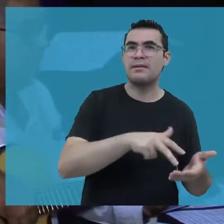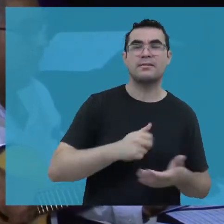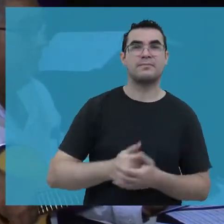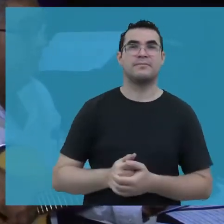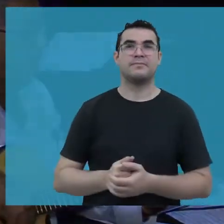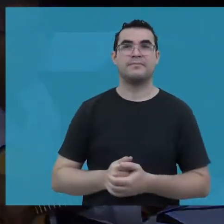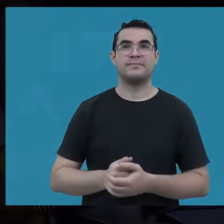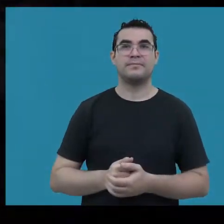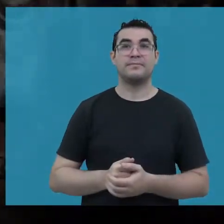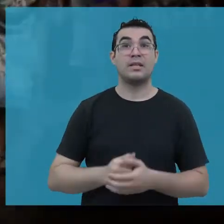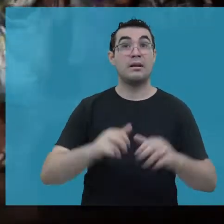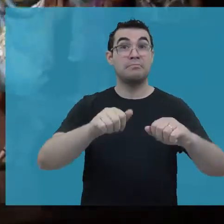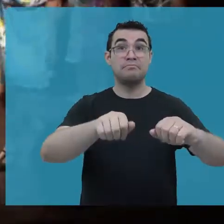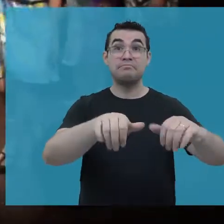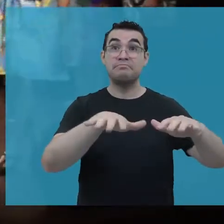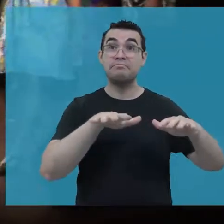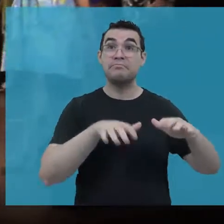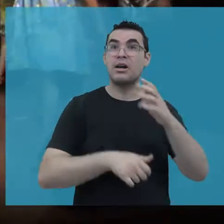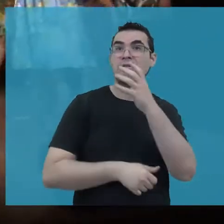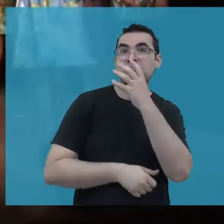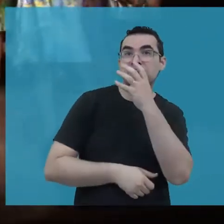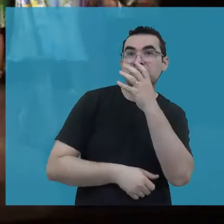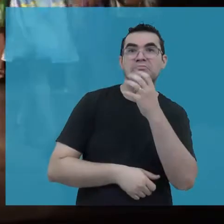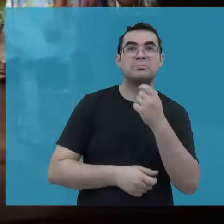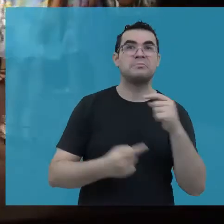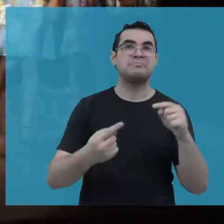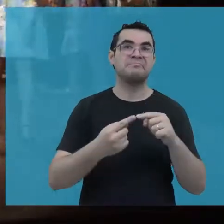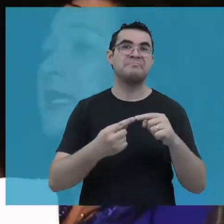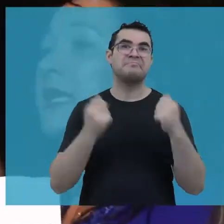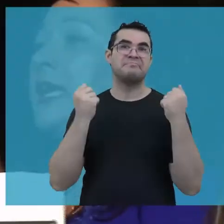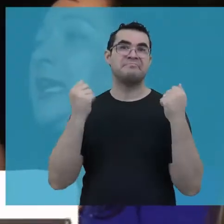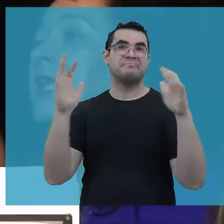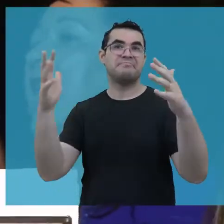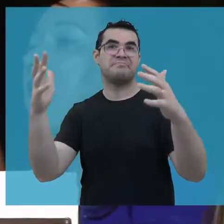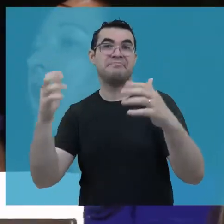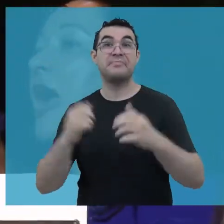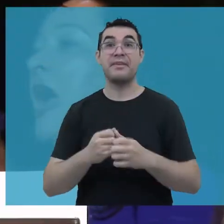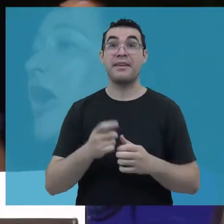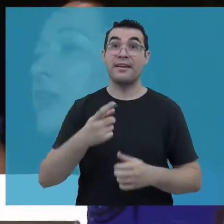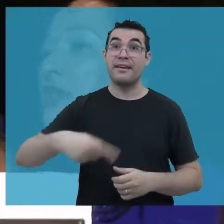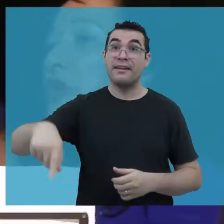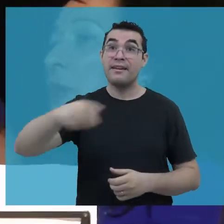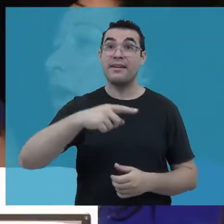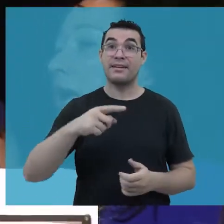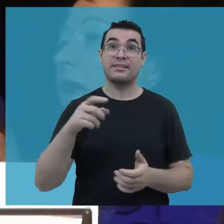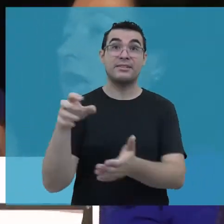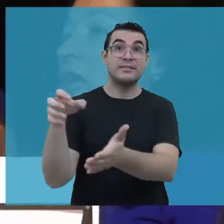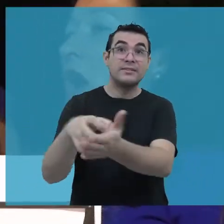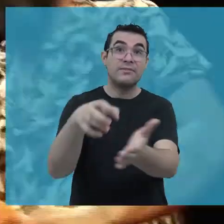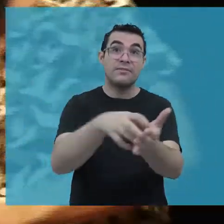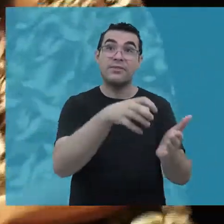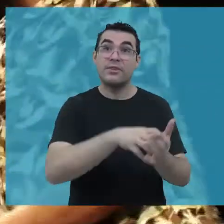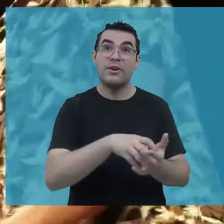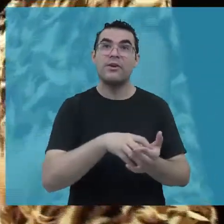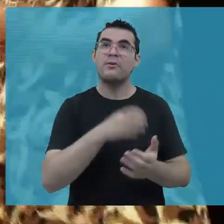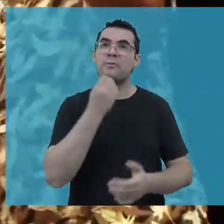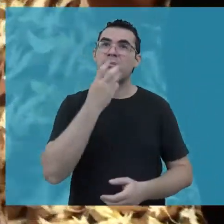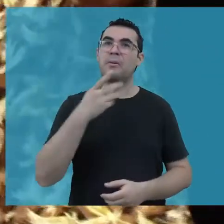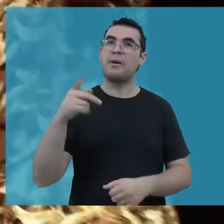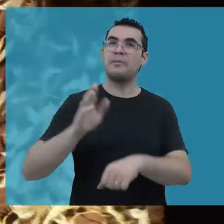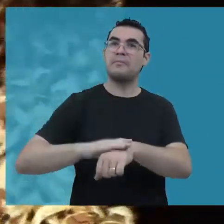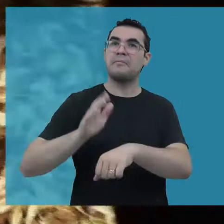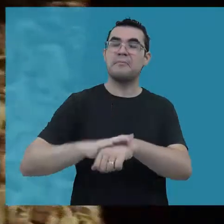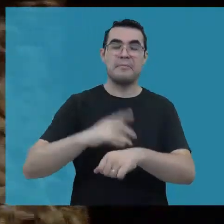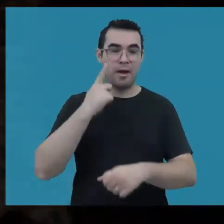de revelações. Para o público, foi noite de aplaudir. Para os servidores, foi um momento precioso de se descobrir